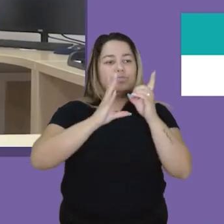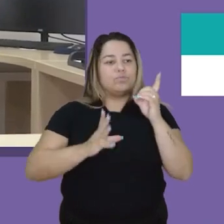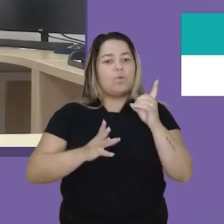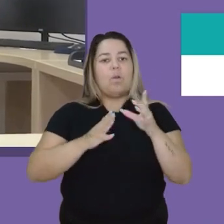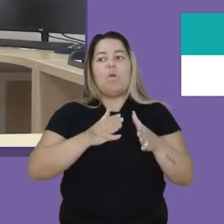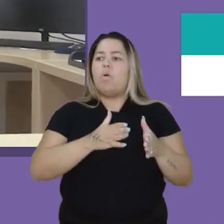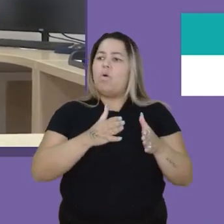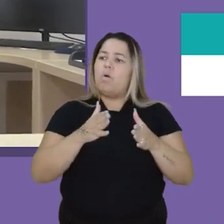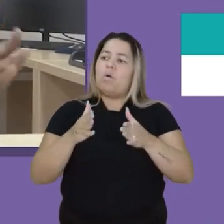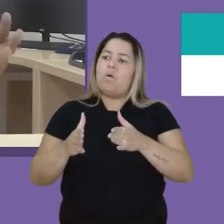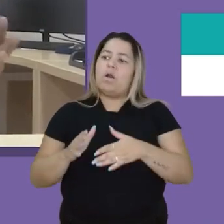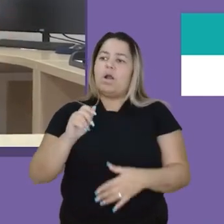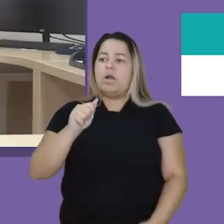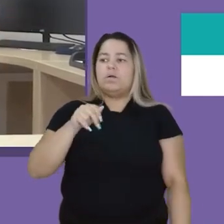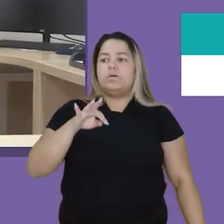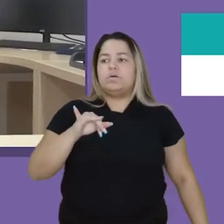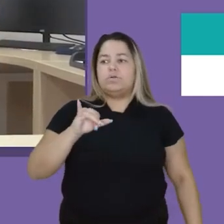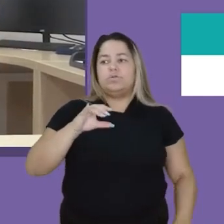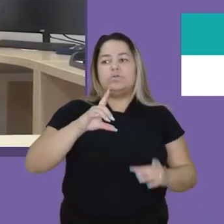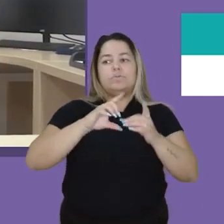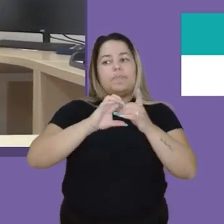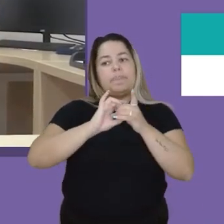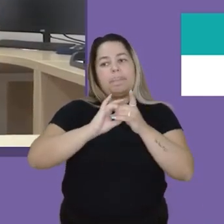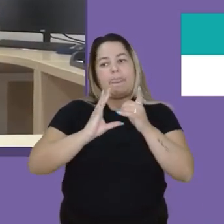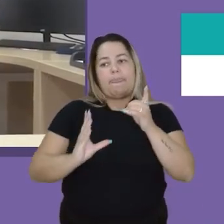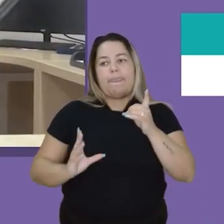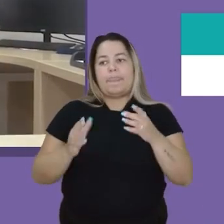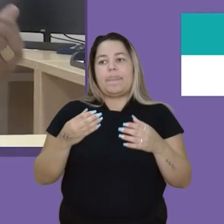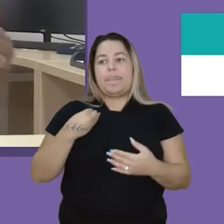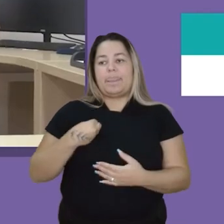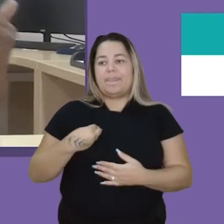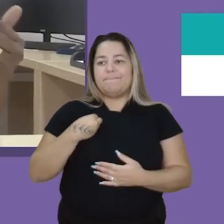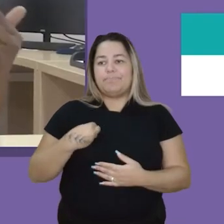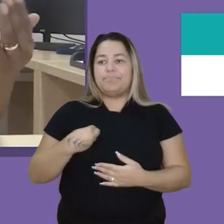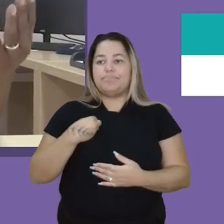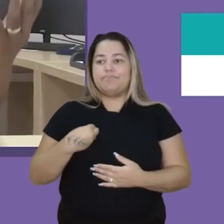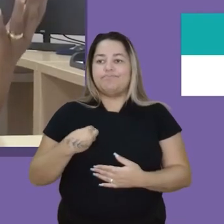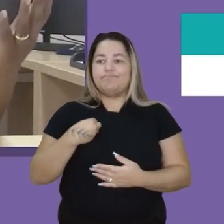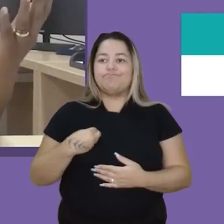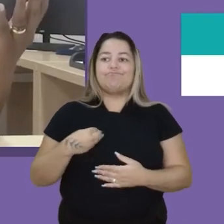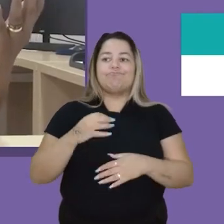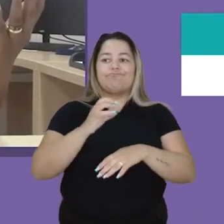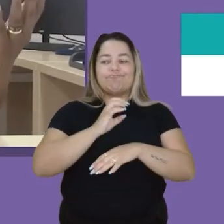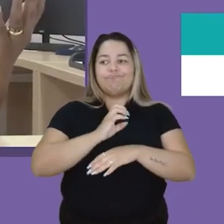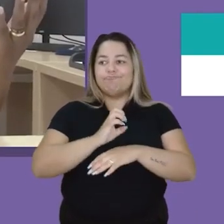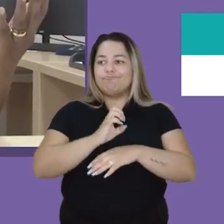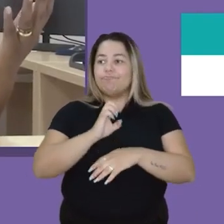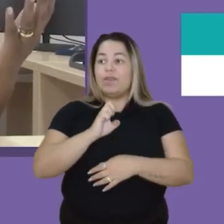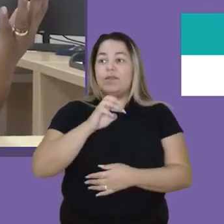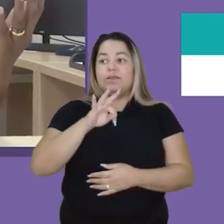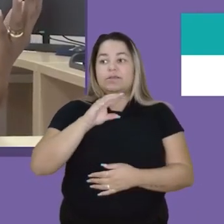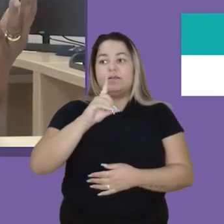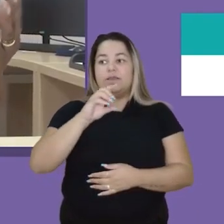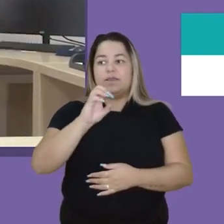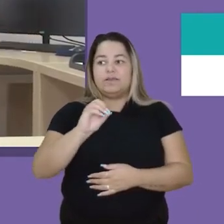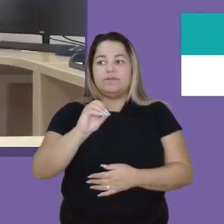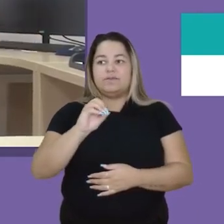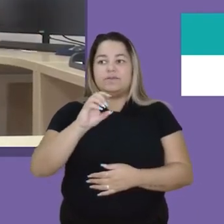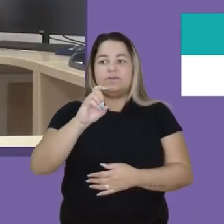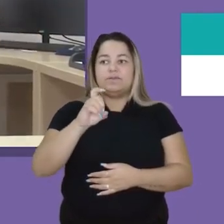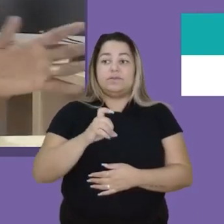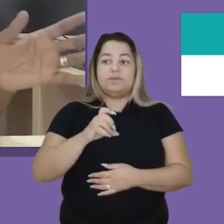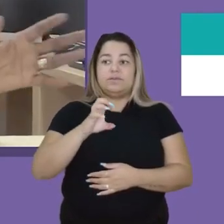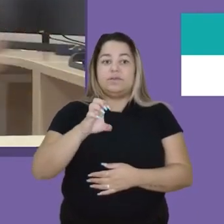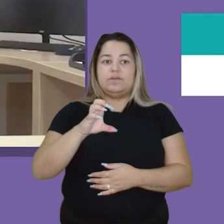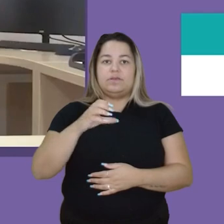processo antidemocrático como nós estamos vivendo, nós estamos vivendo num estado de exceção, onde